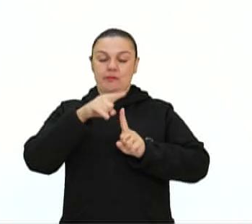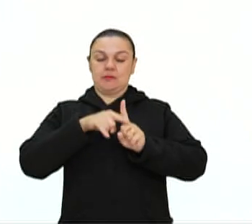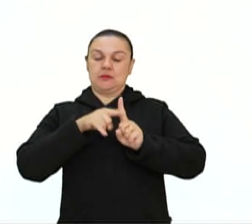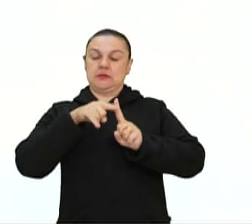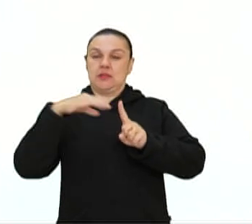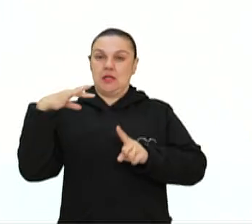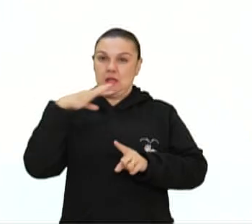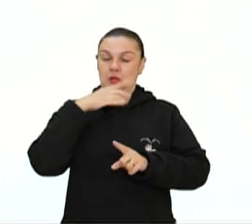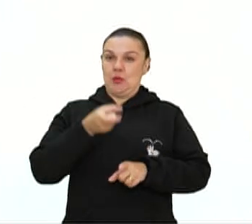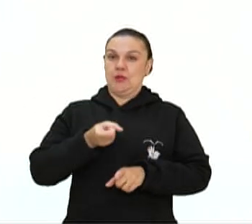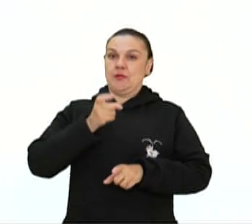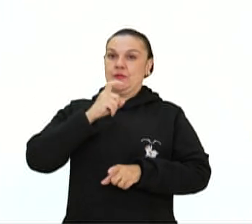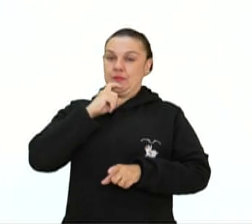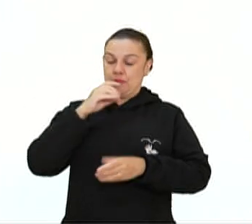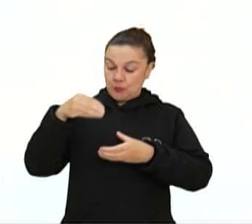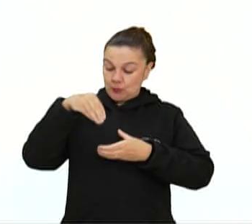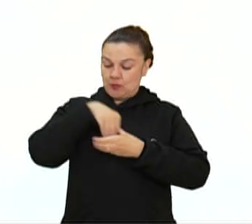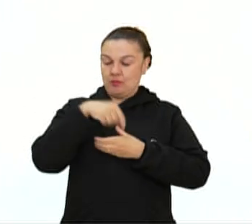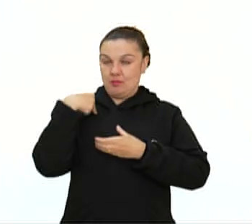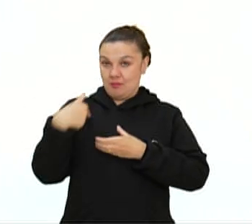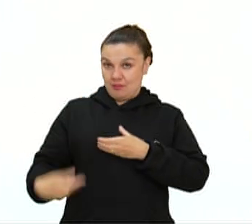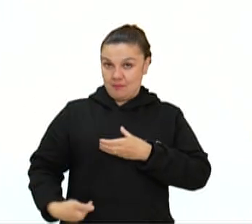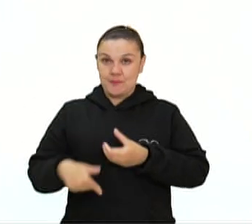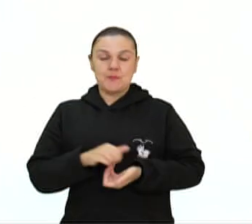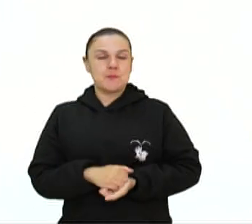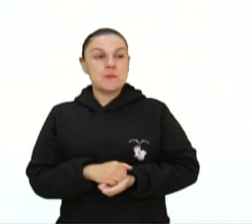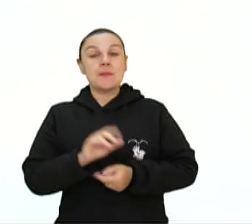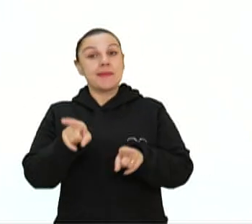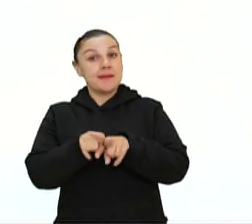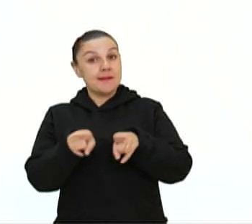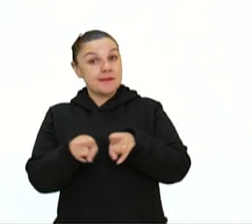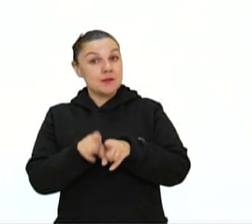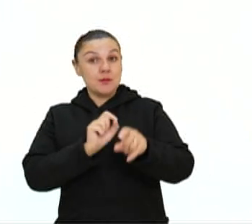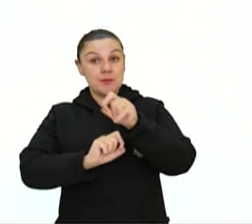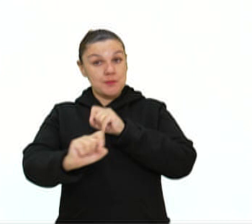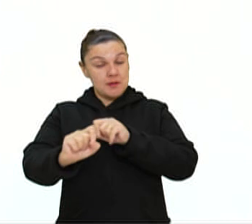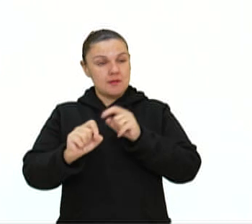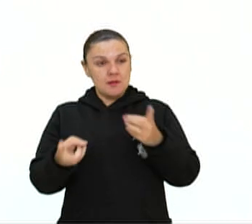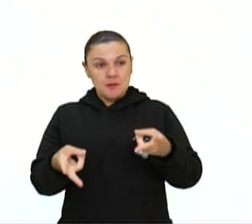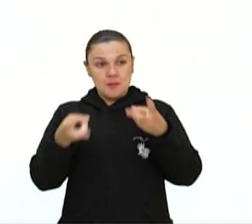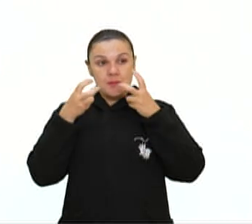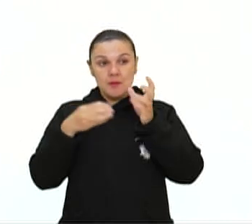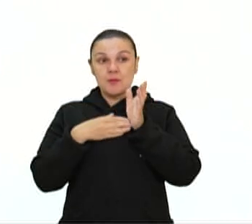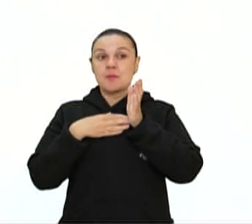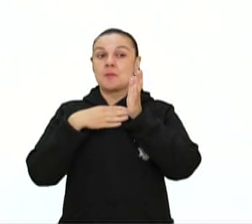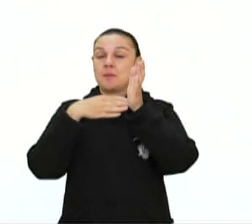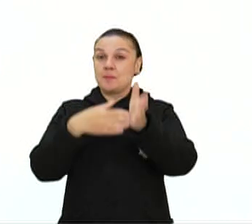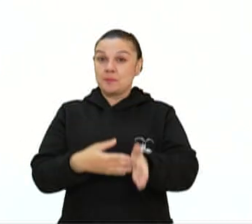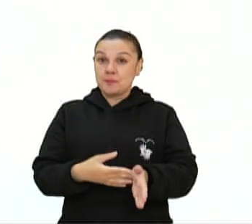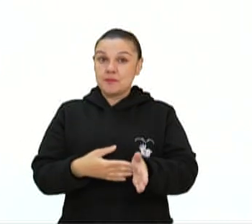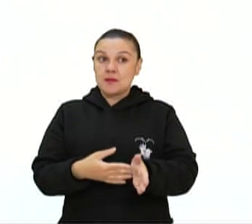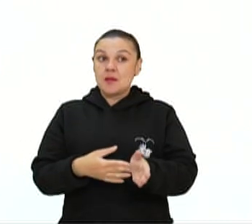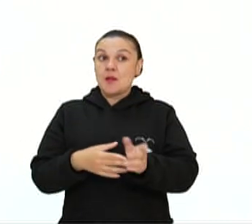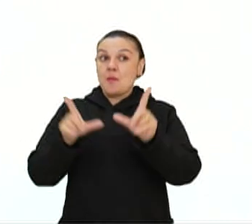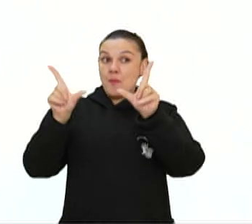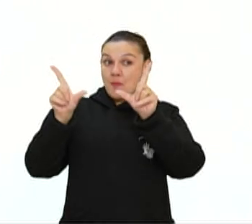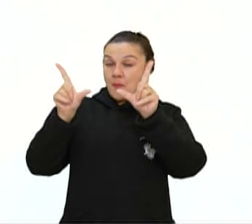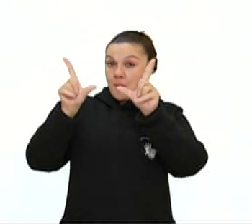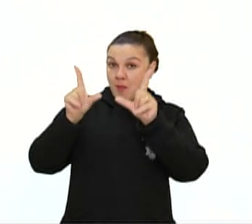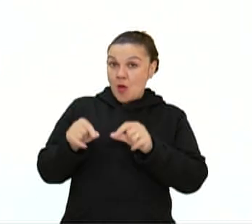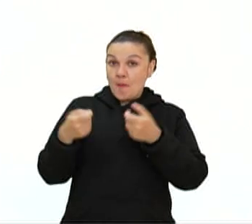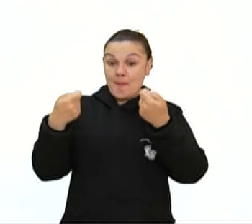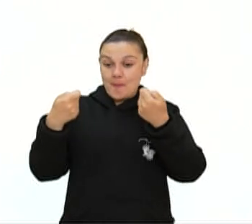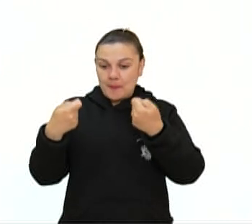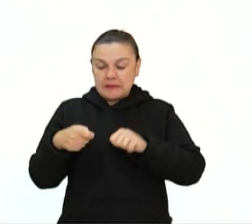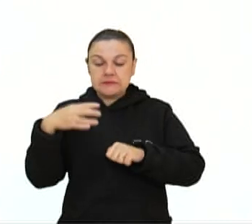importante para manter a temperatura corporal ter esse isolamento. Além disso, pessoal, a gente consegue acompanhar que existe menor dependência de fontes externas